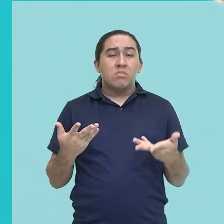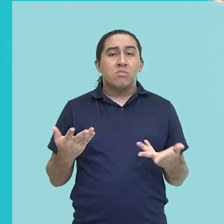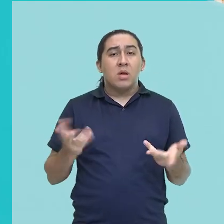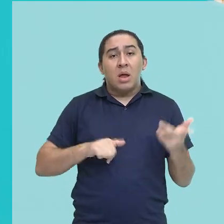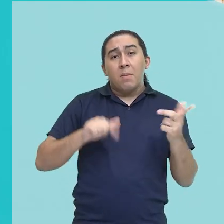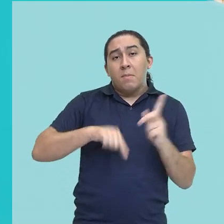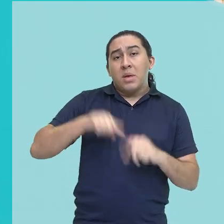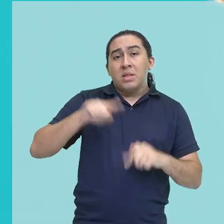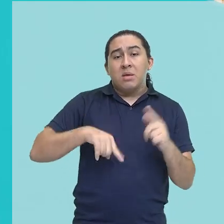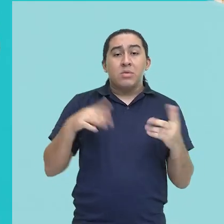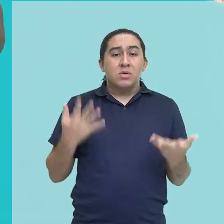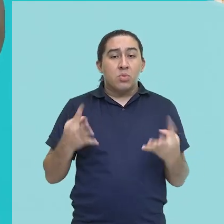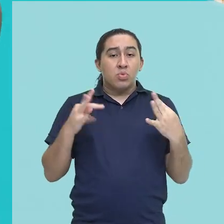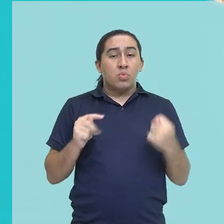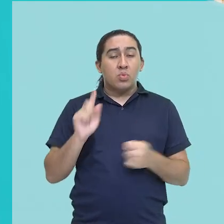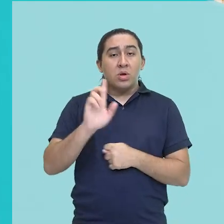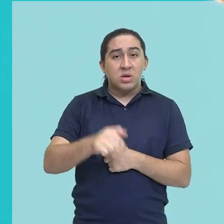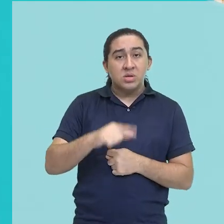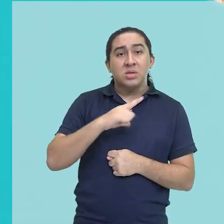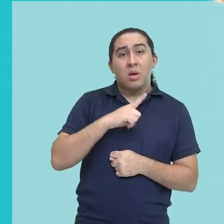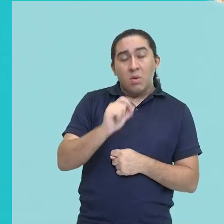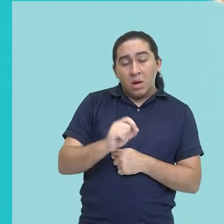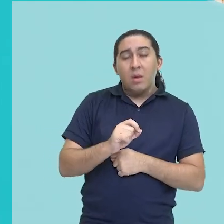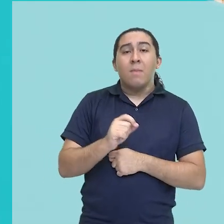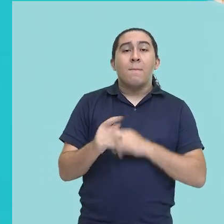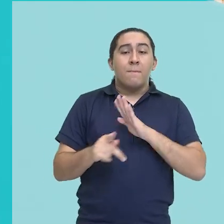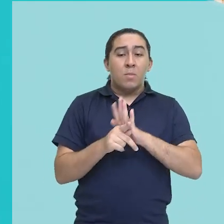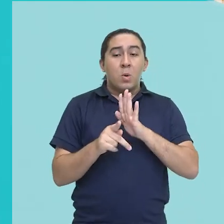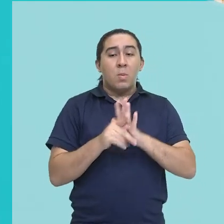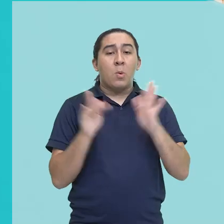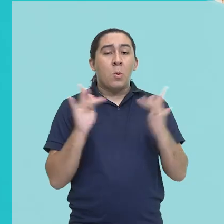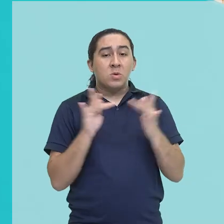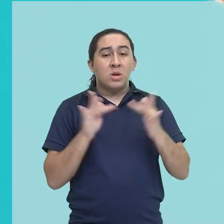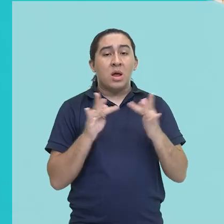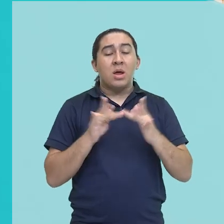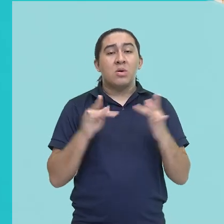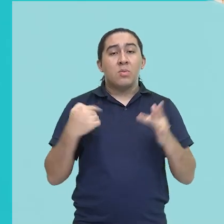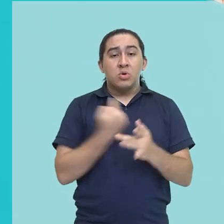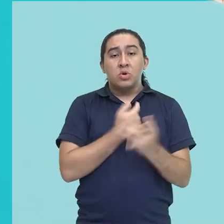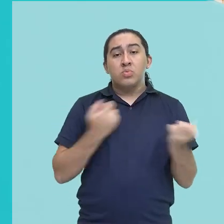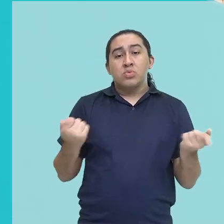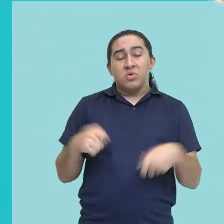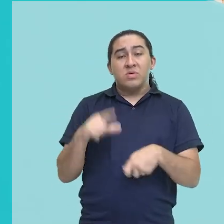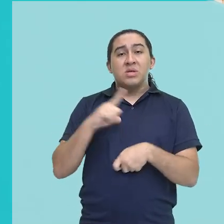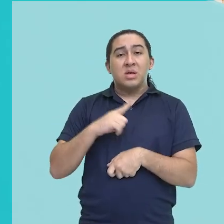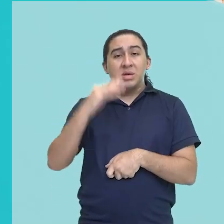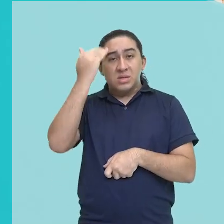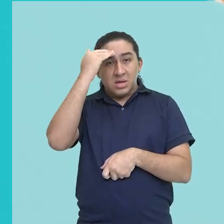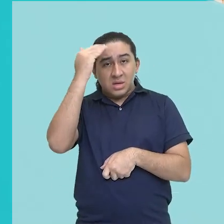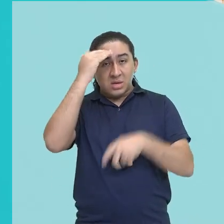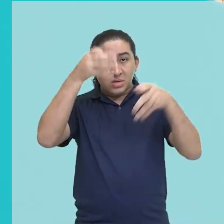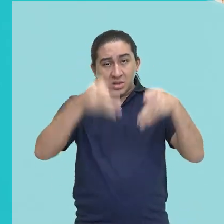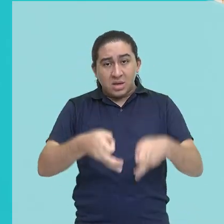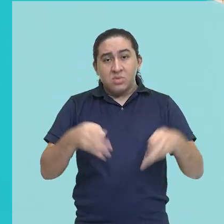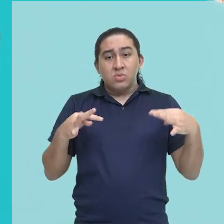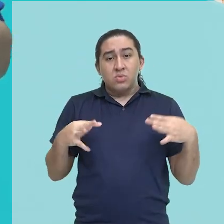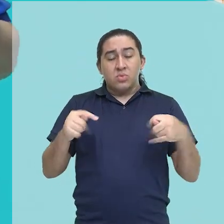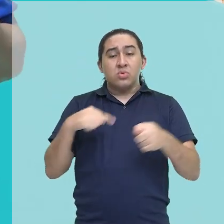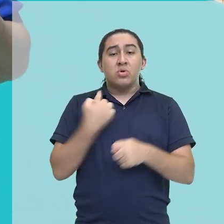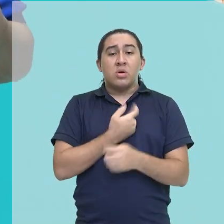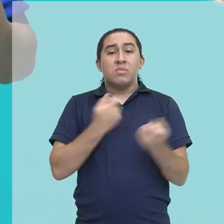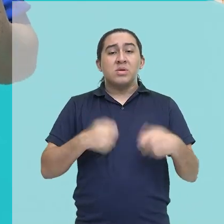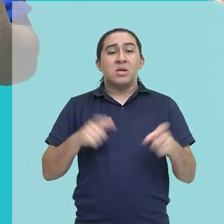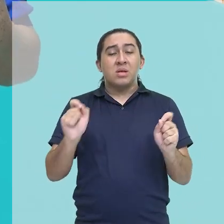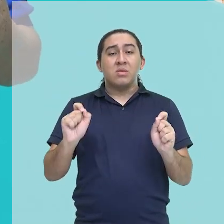refletindo, o que ele está falando, e quais são os materiais. Então, tudo isso está envolvendo né? Mas que nós possamos, para que nós